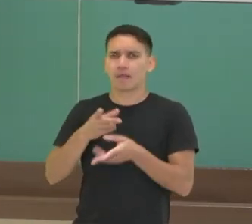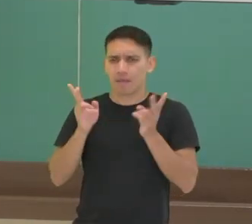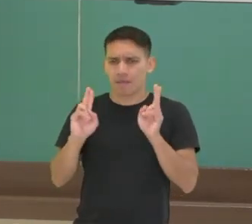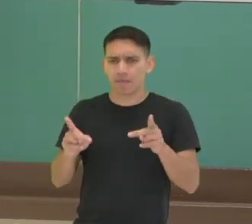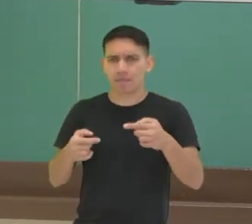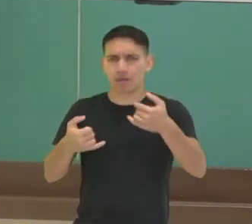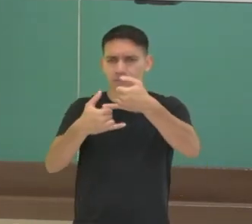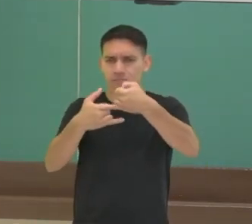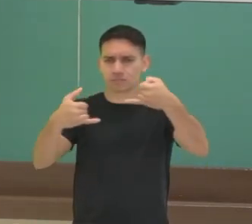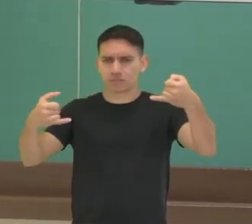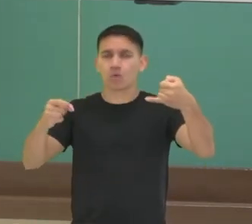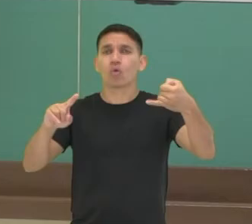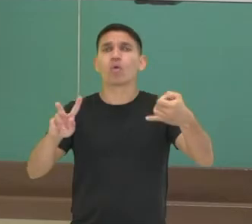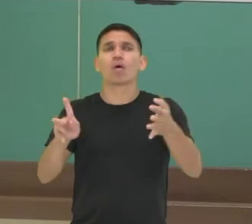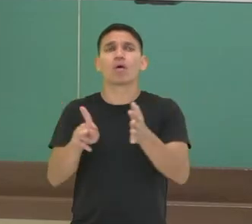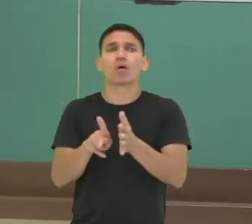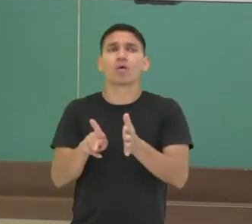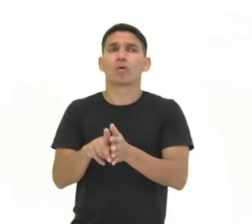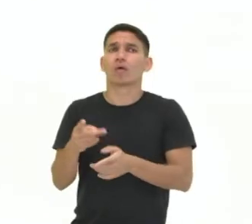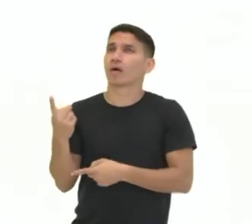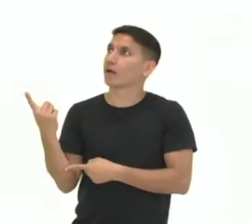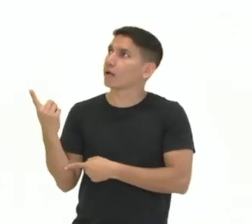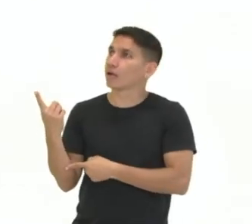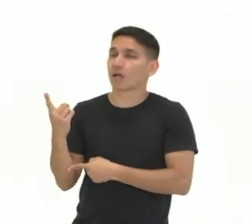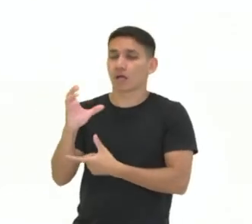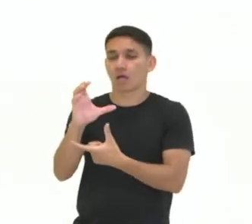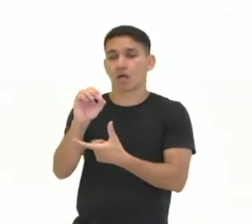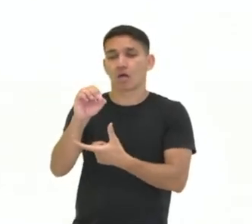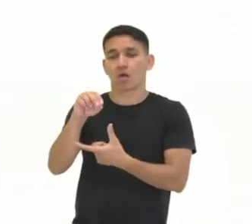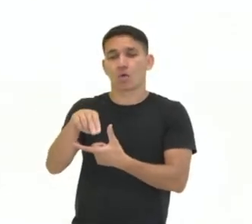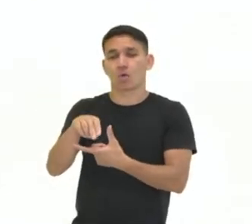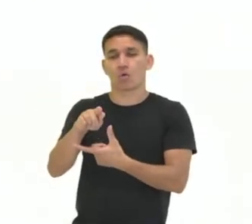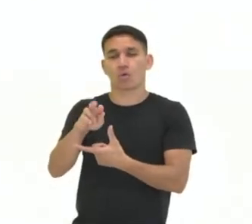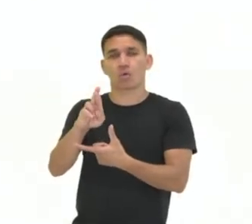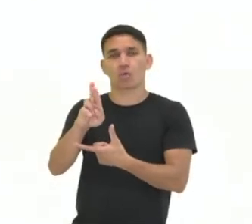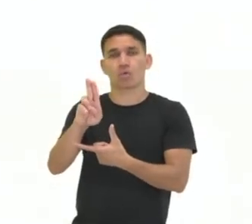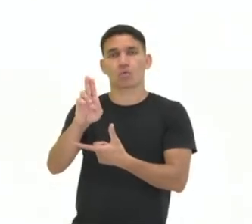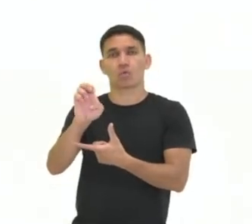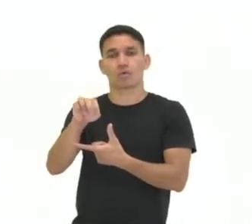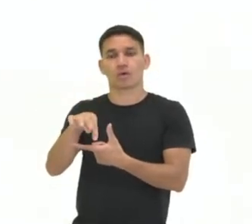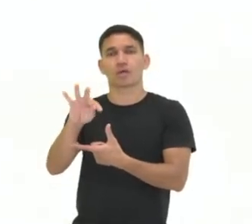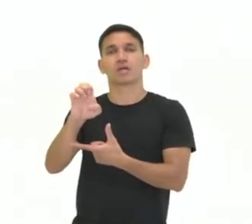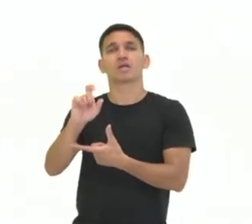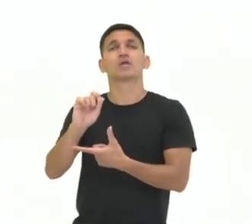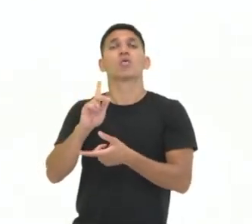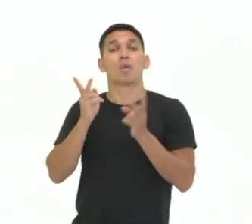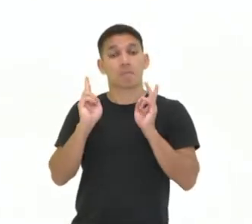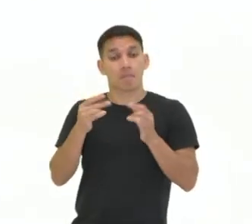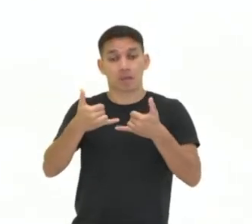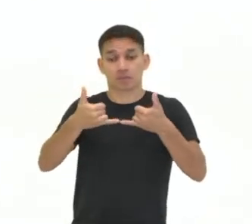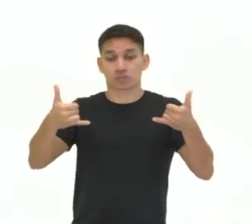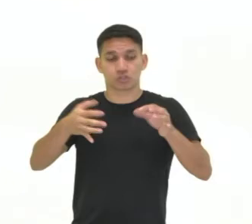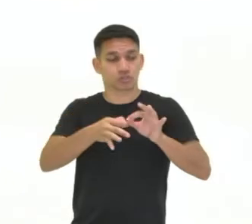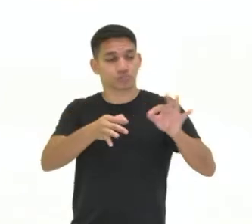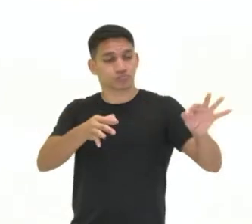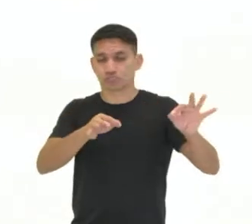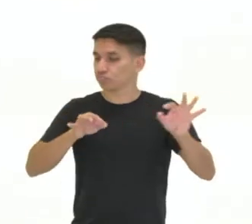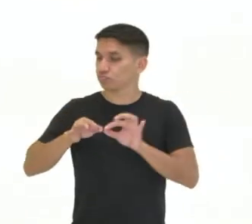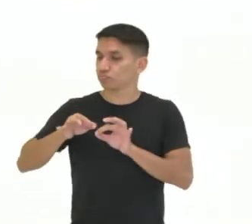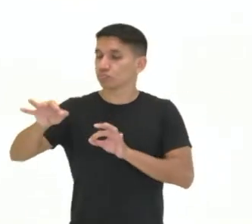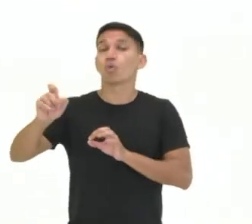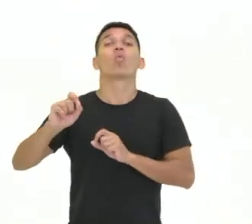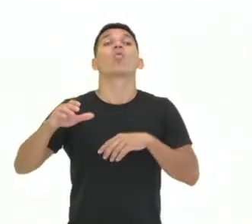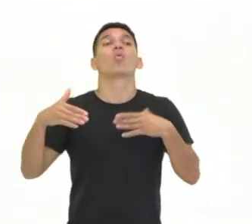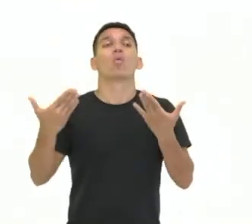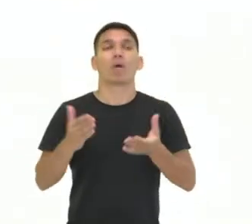em geometria, a gente usa a palavra congruentes. Então, o que significa lados congruentes? Que têm a mesma medida. E quem